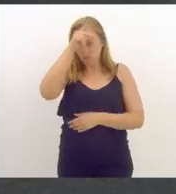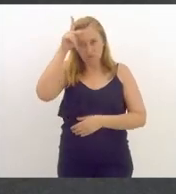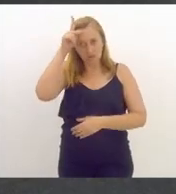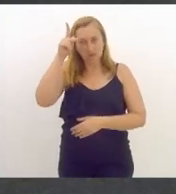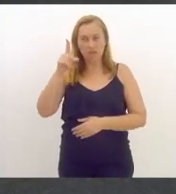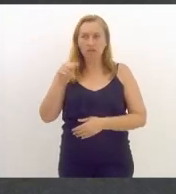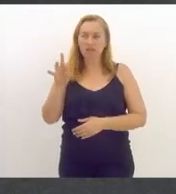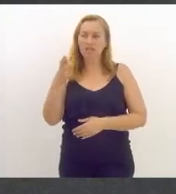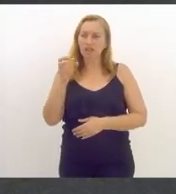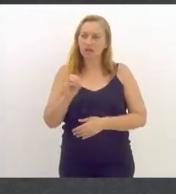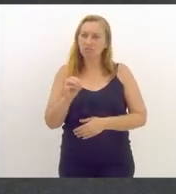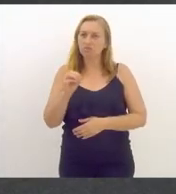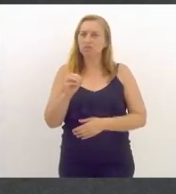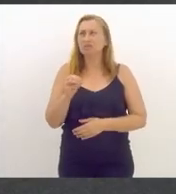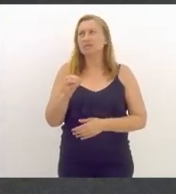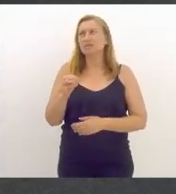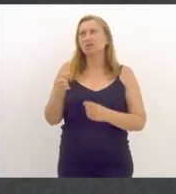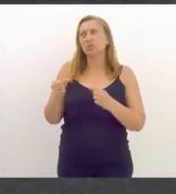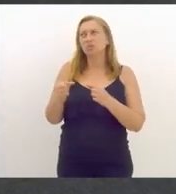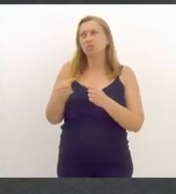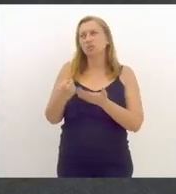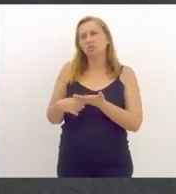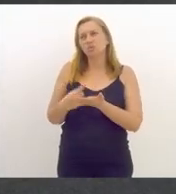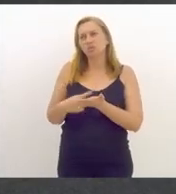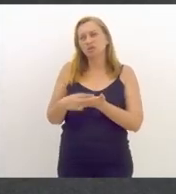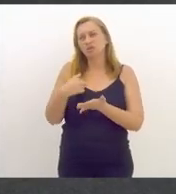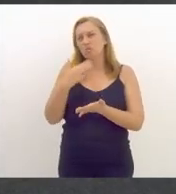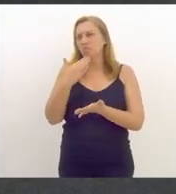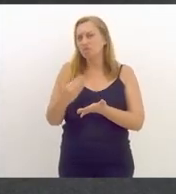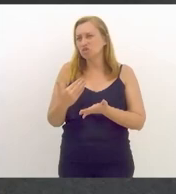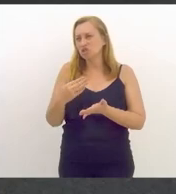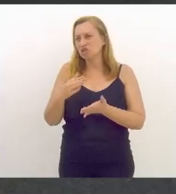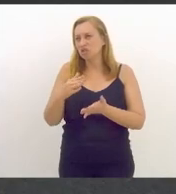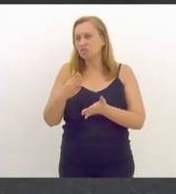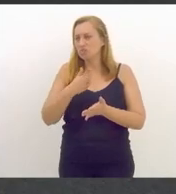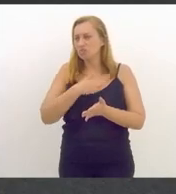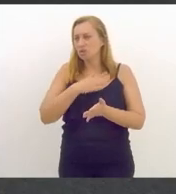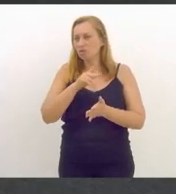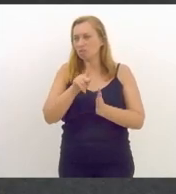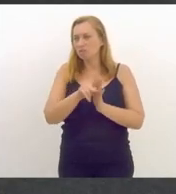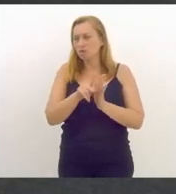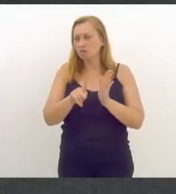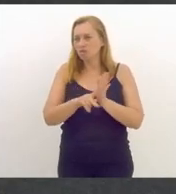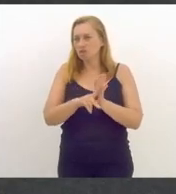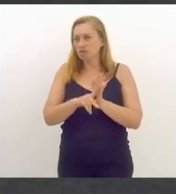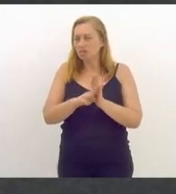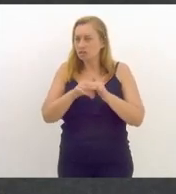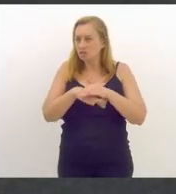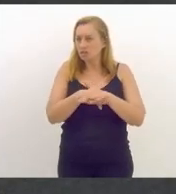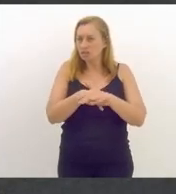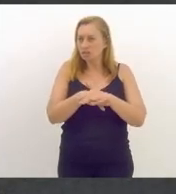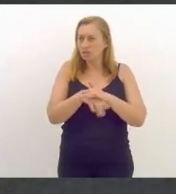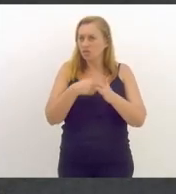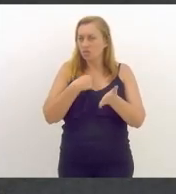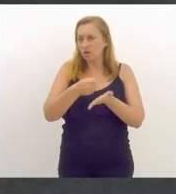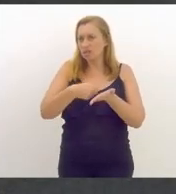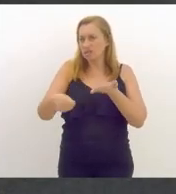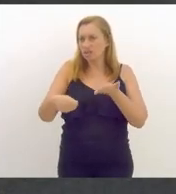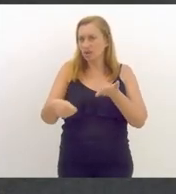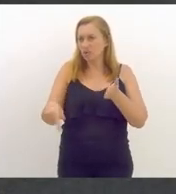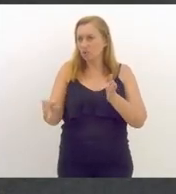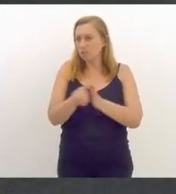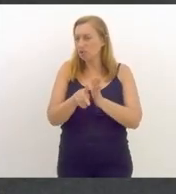e André a combinação que nós fizemos é o seguinte eu vou pedir para que esse projeto meu seja arquivado eu vou assinar o projeto dele